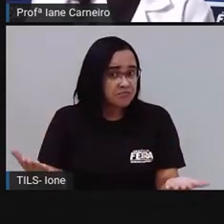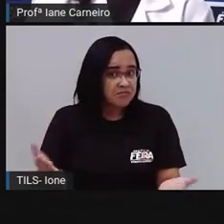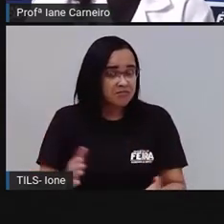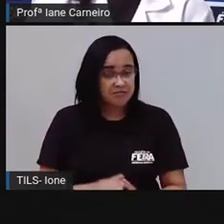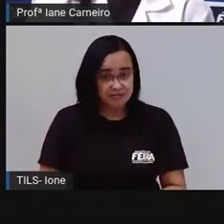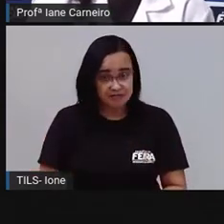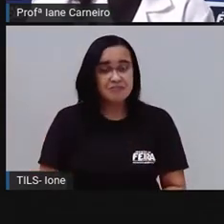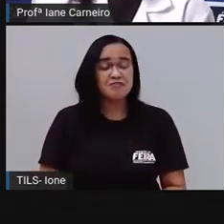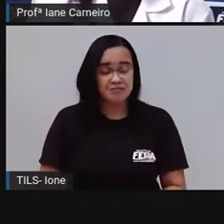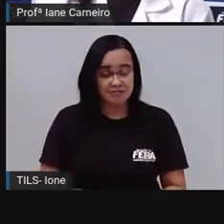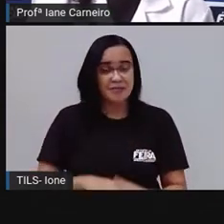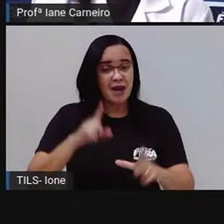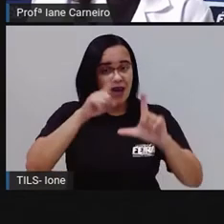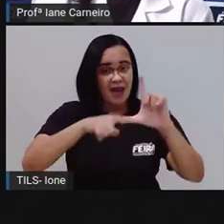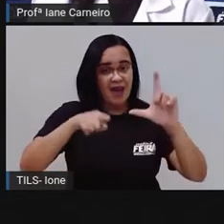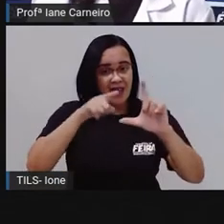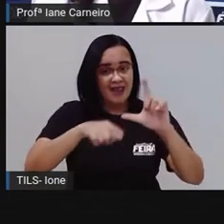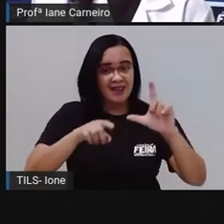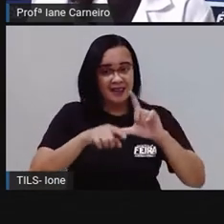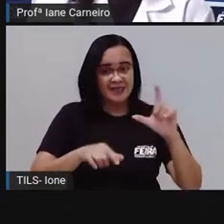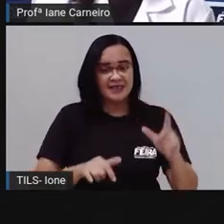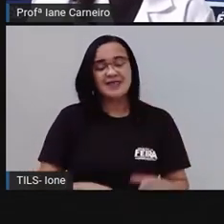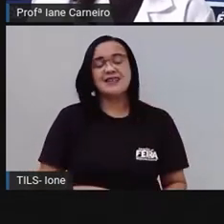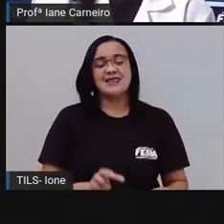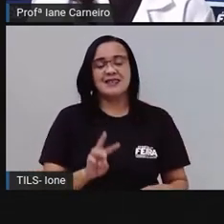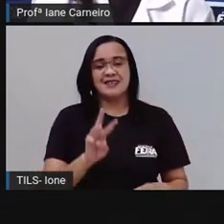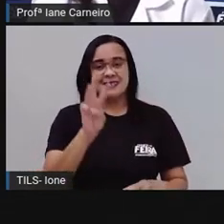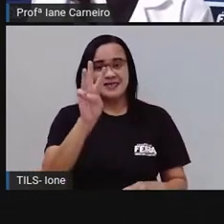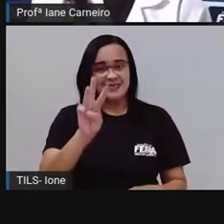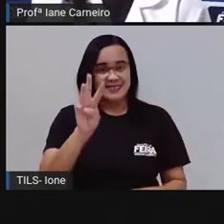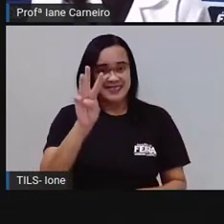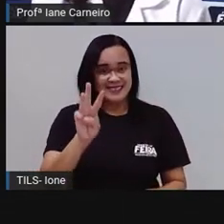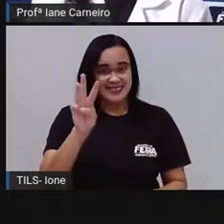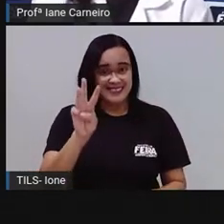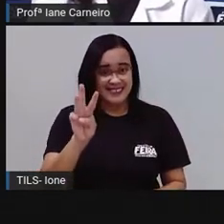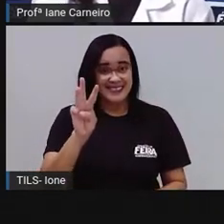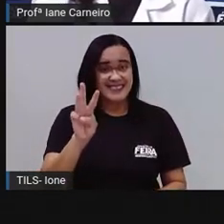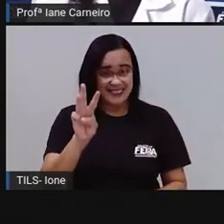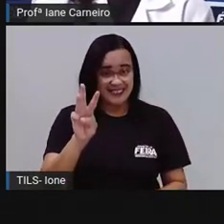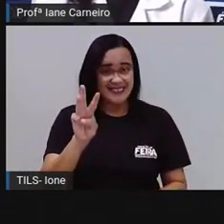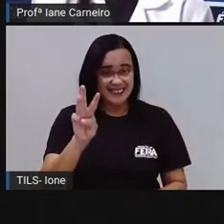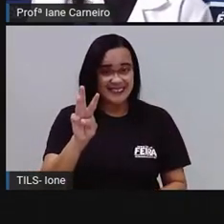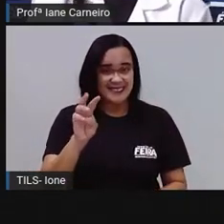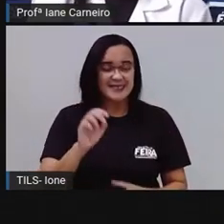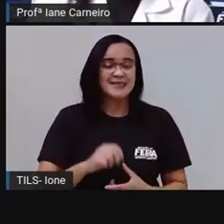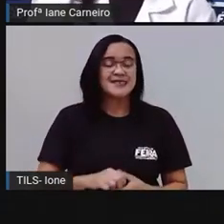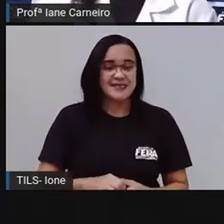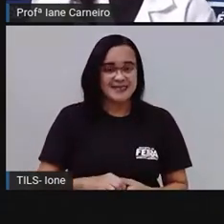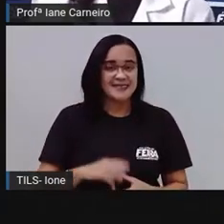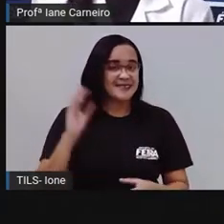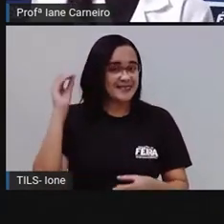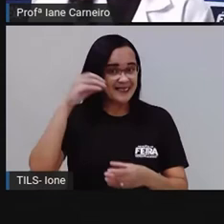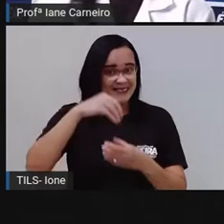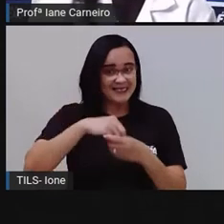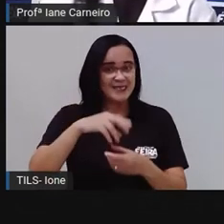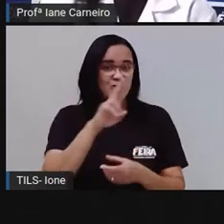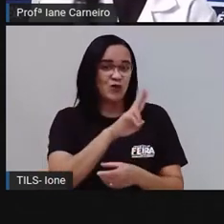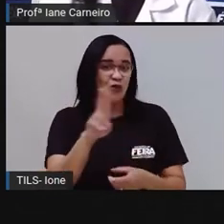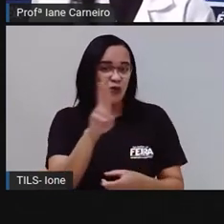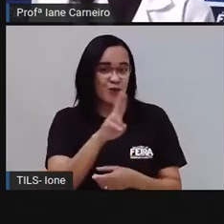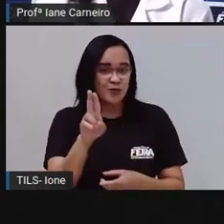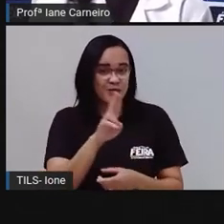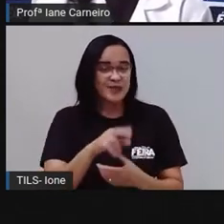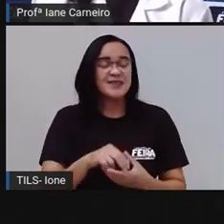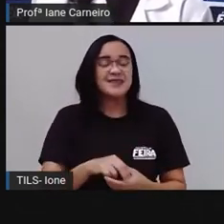A letra W. W mais Vanda é igual a W mais anda é igual